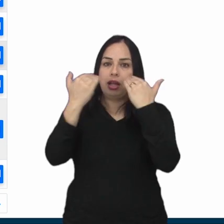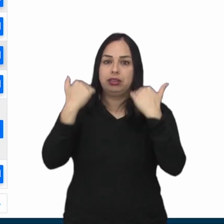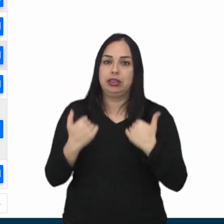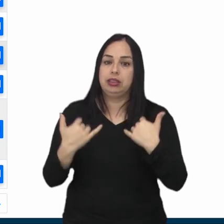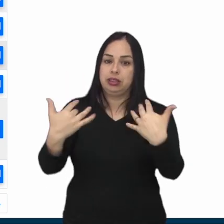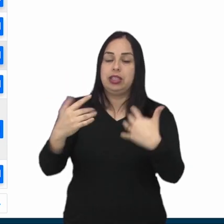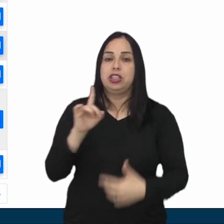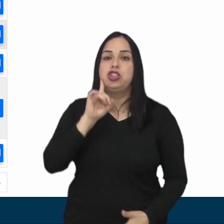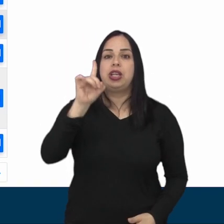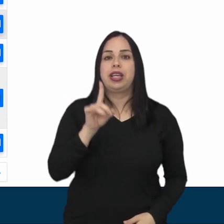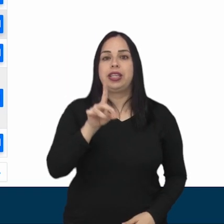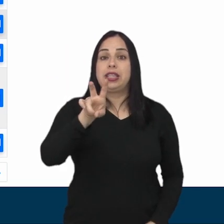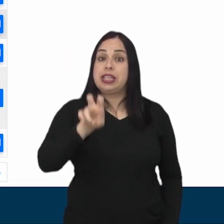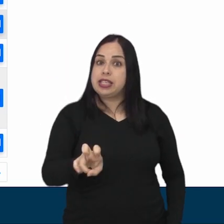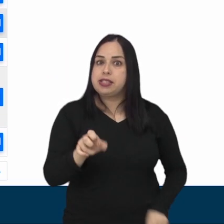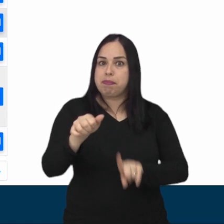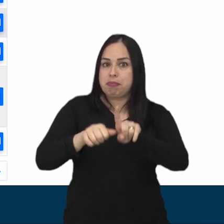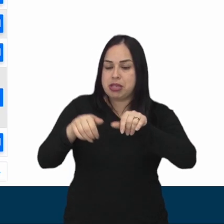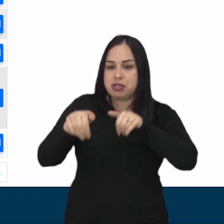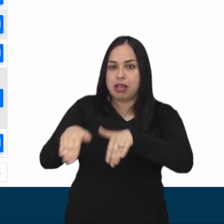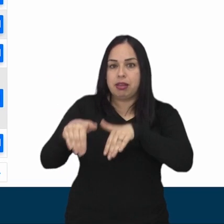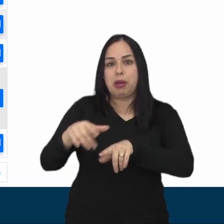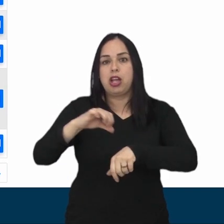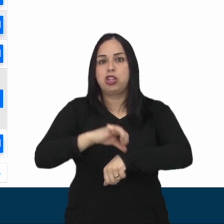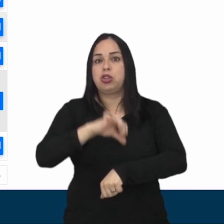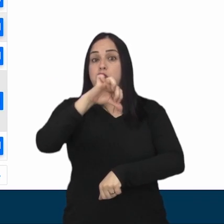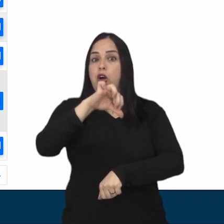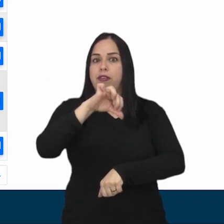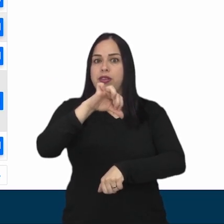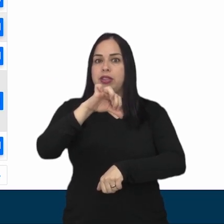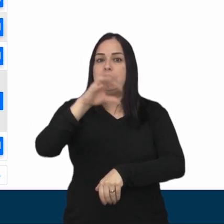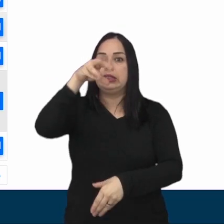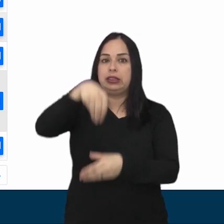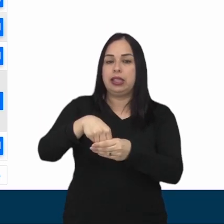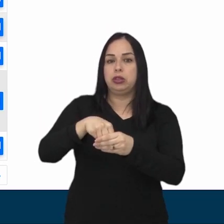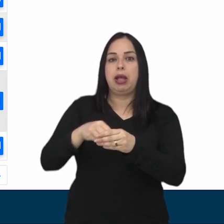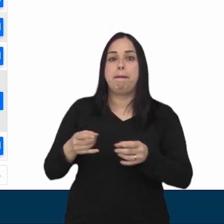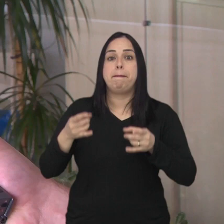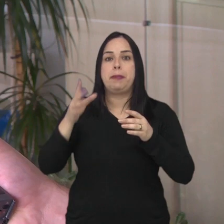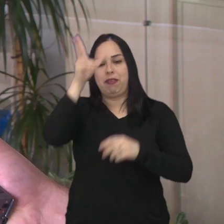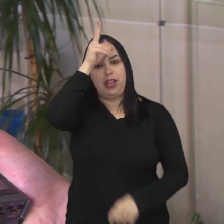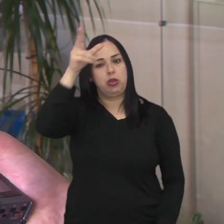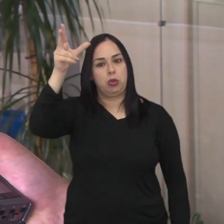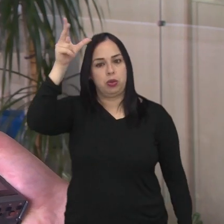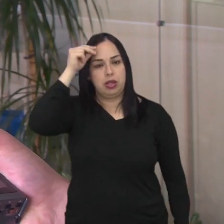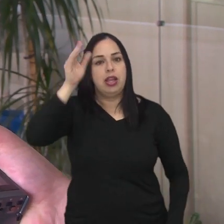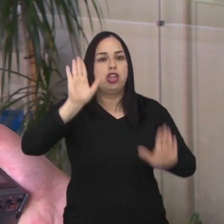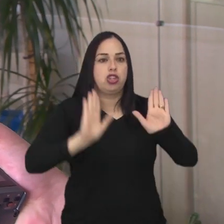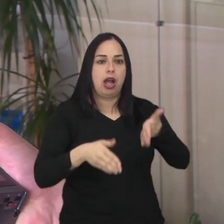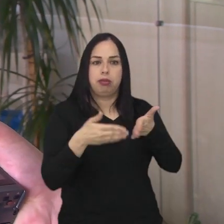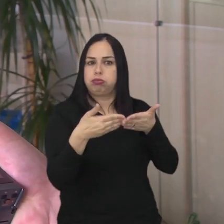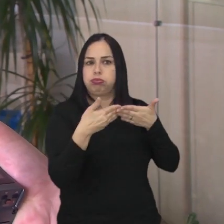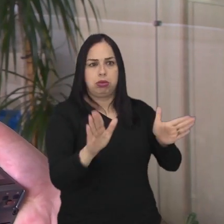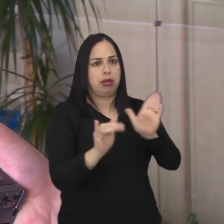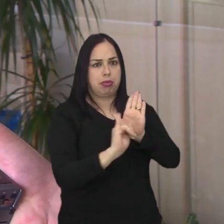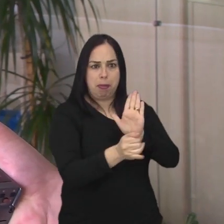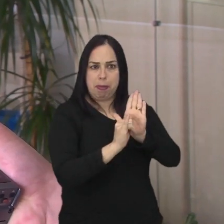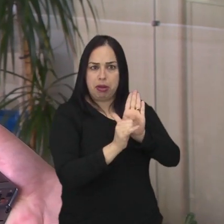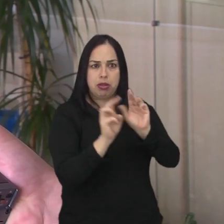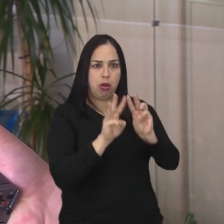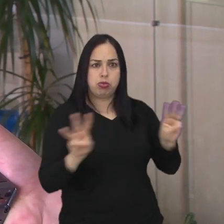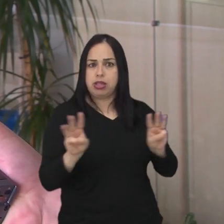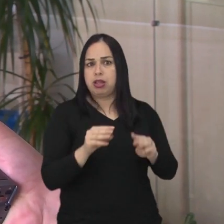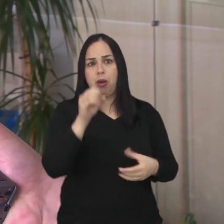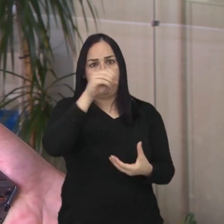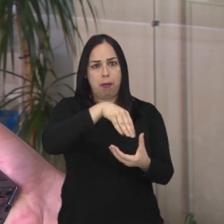que será realizada no dia 15 deste mês, às 9 horas, no Paço Municipal. Está aberto o edital está publicado